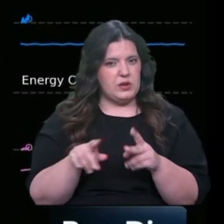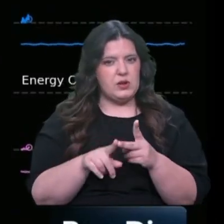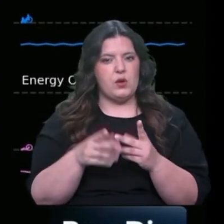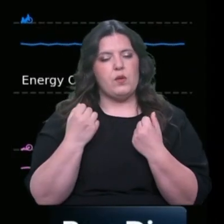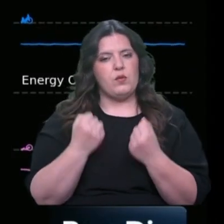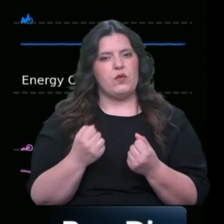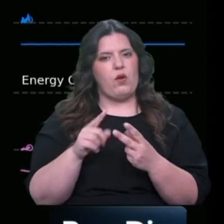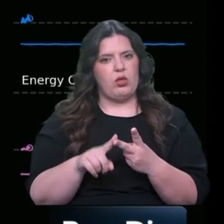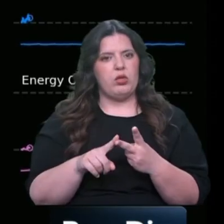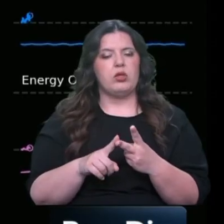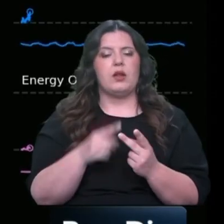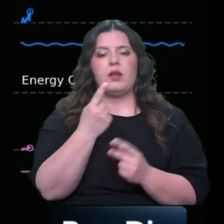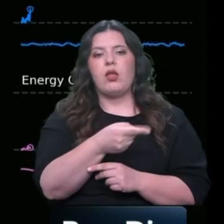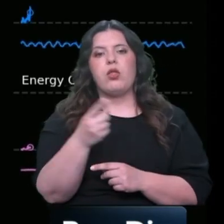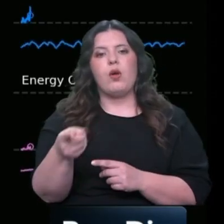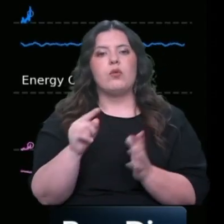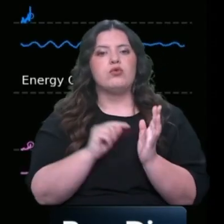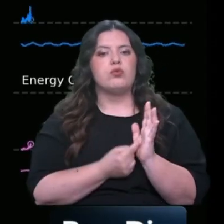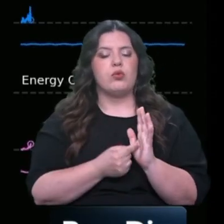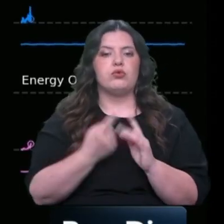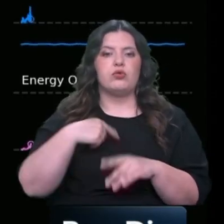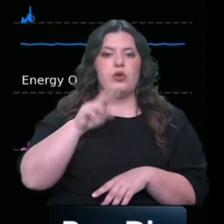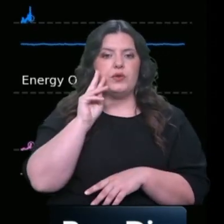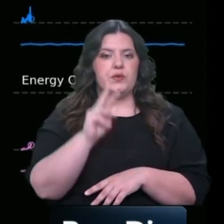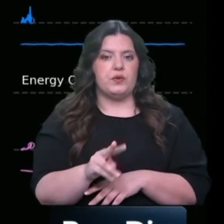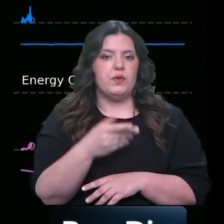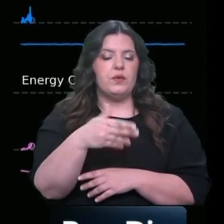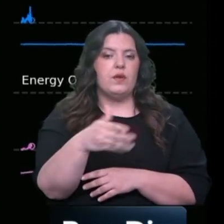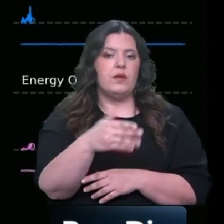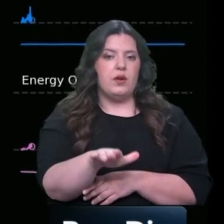robusto. Cada um dos pontos que nós vamos ver